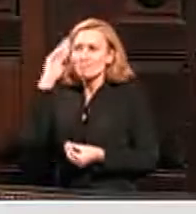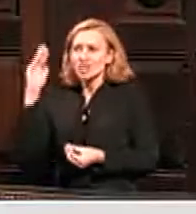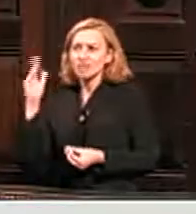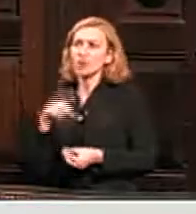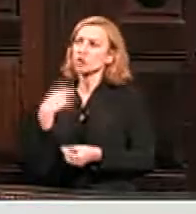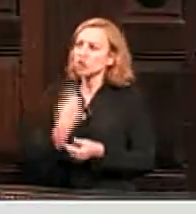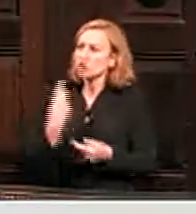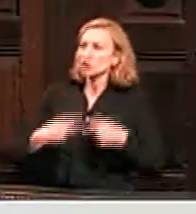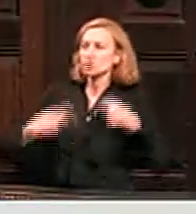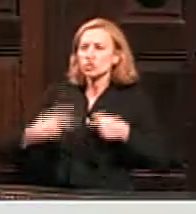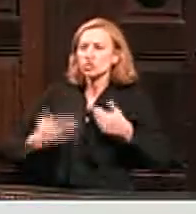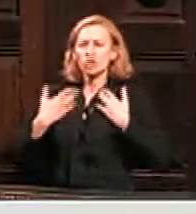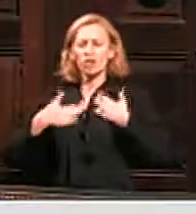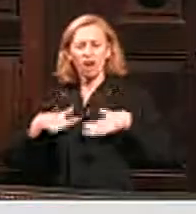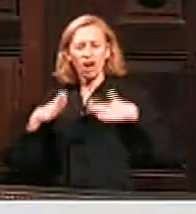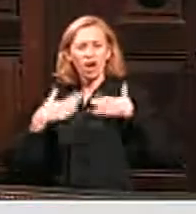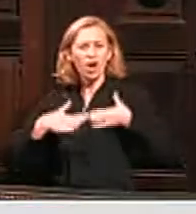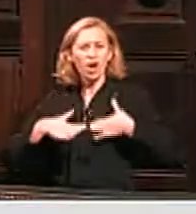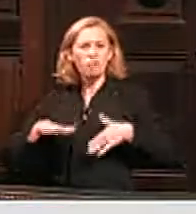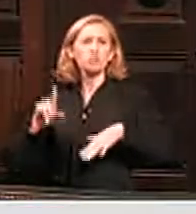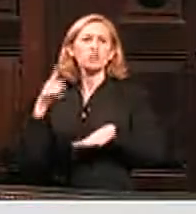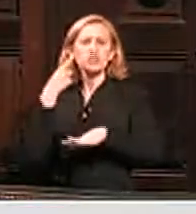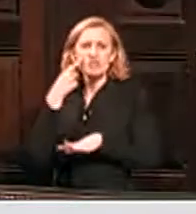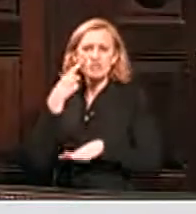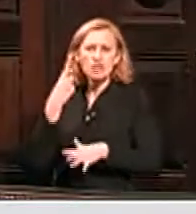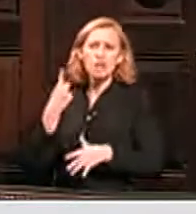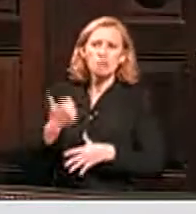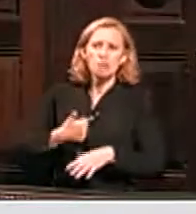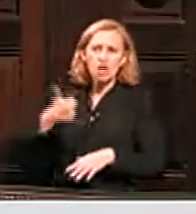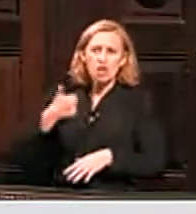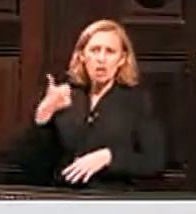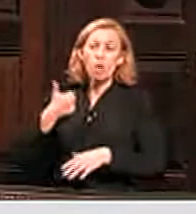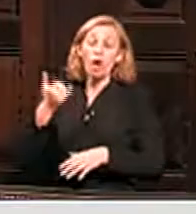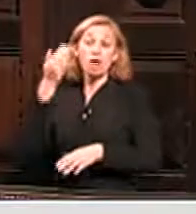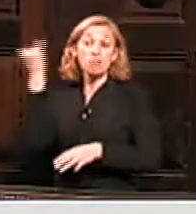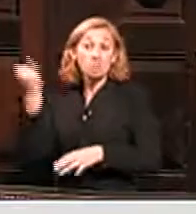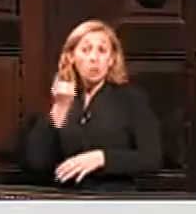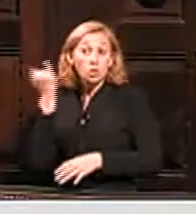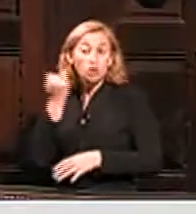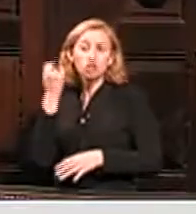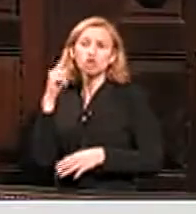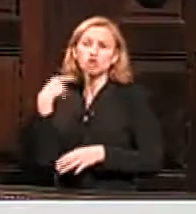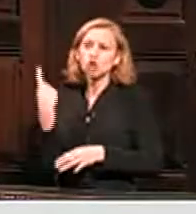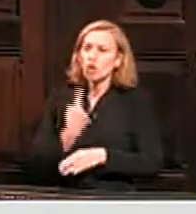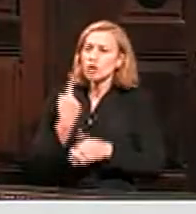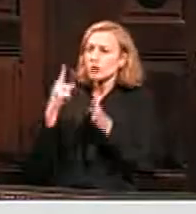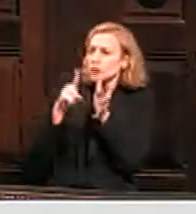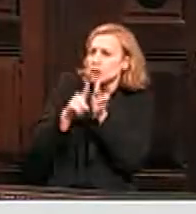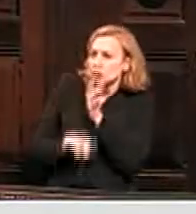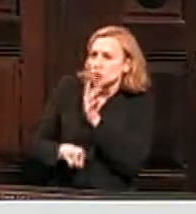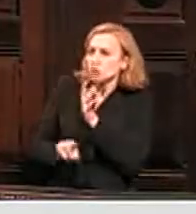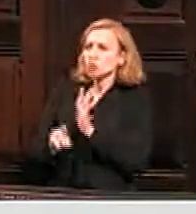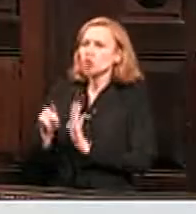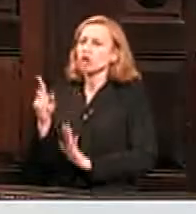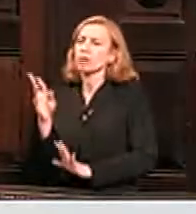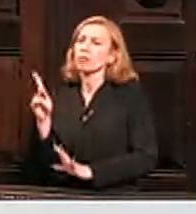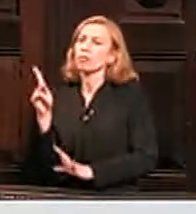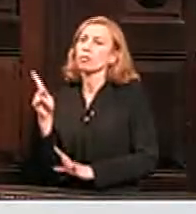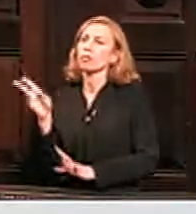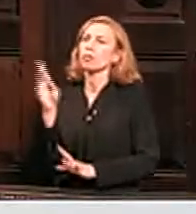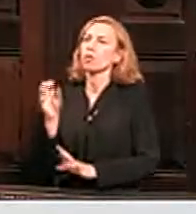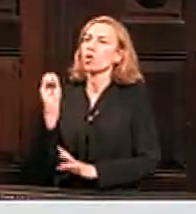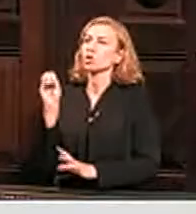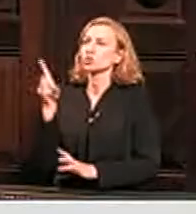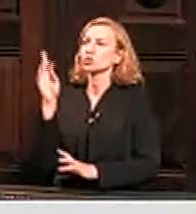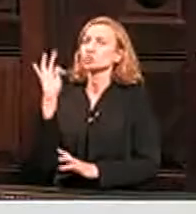uma discussão com tranquilidade, rediscuta. É importante a gente reduzir de fato os tributos que incidem sobre